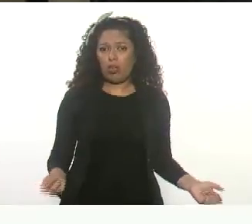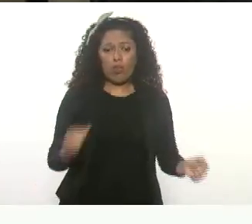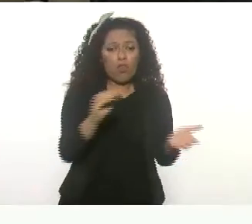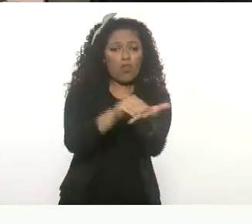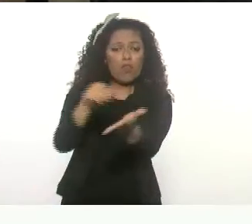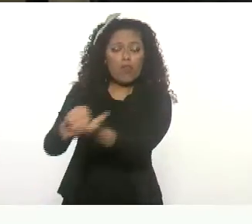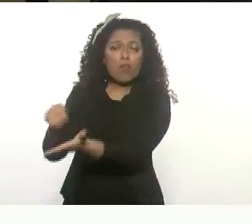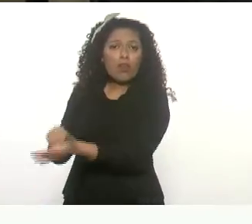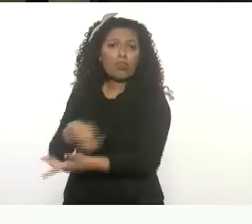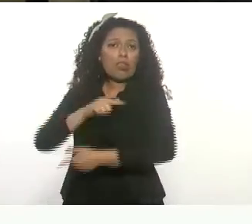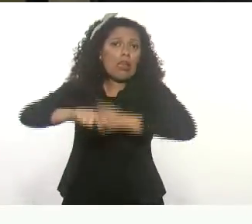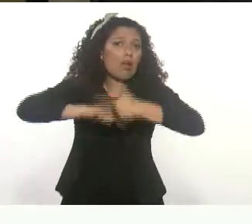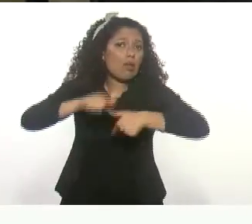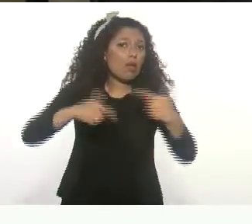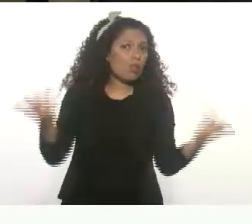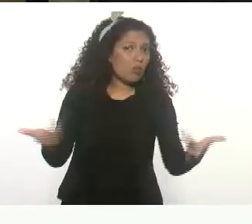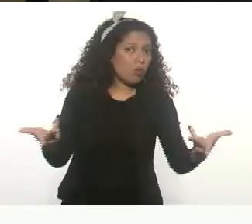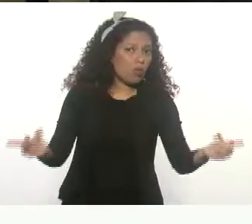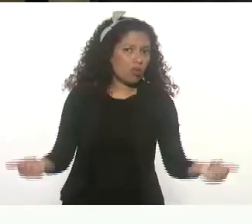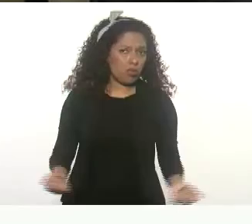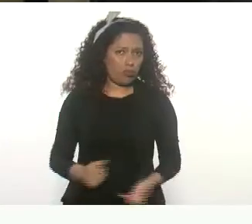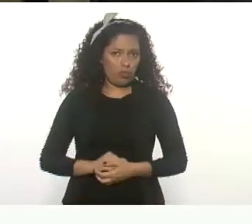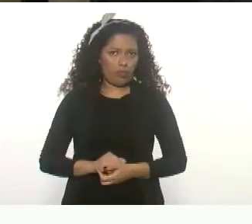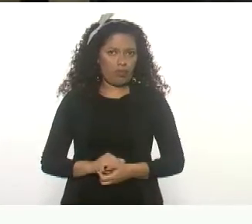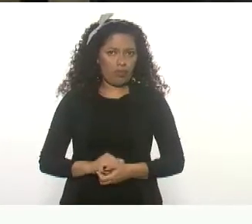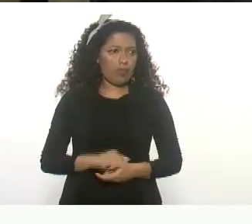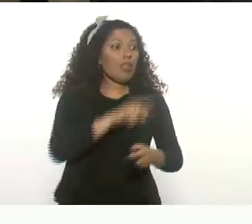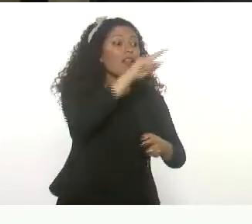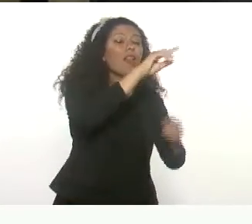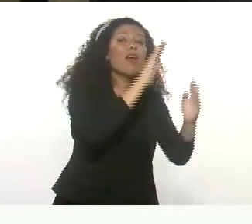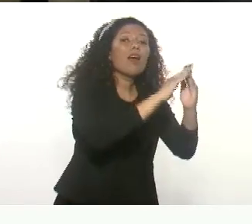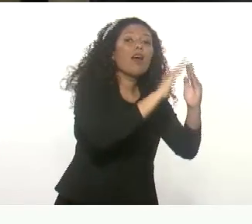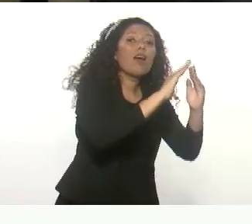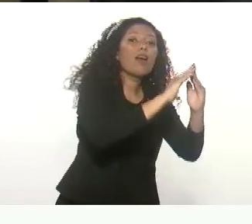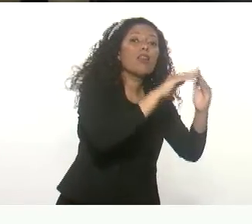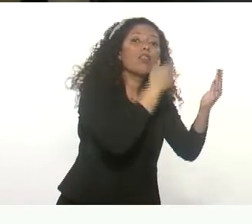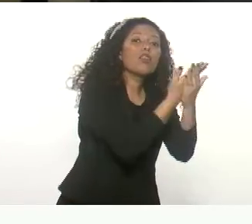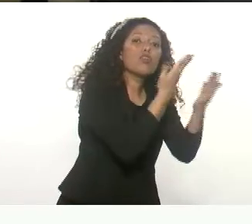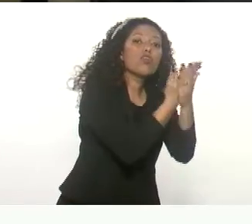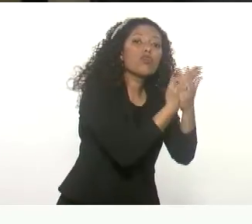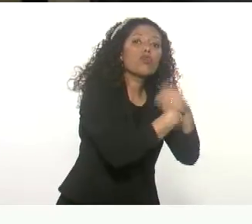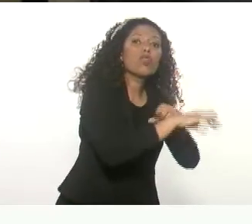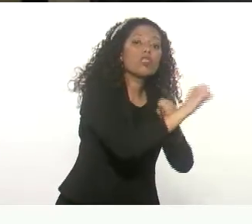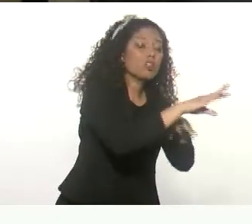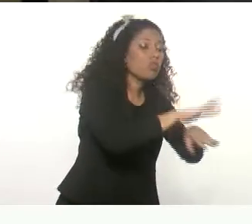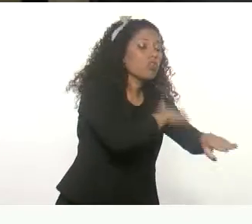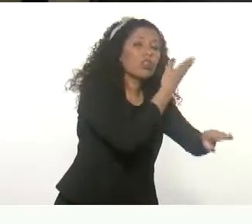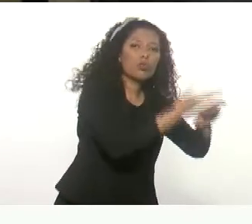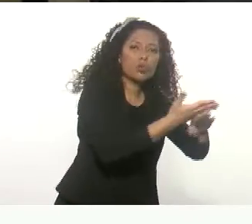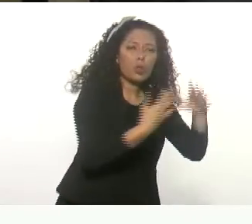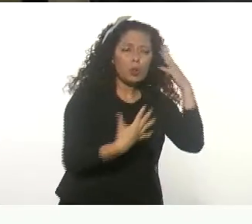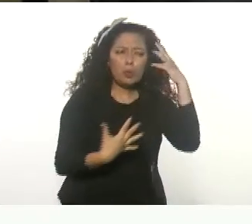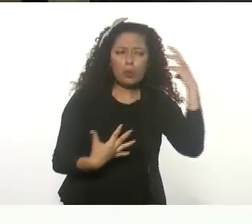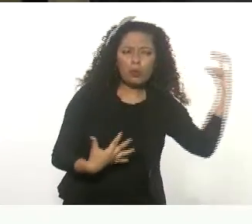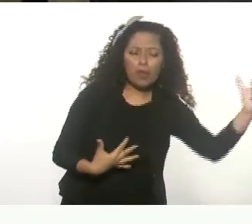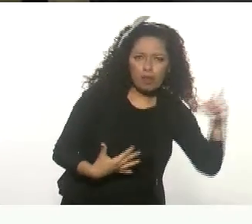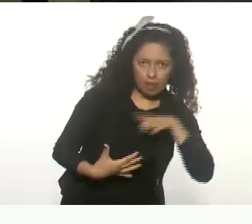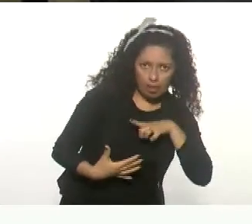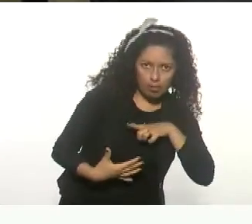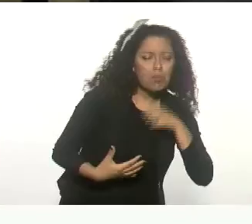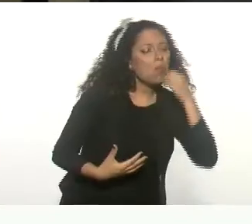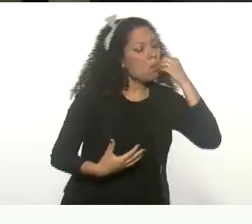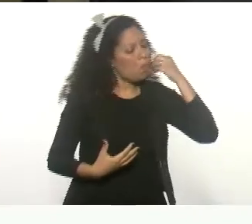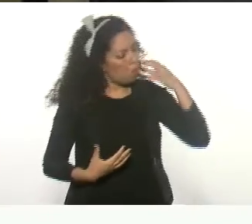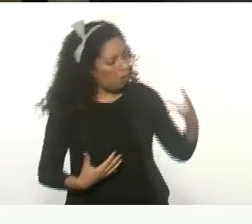está vivendo hoje. Então, assim, vai ter atrativo para os jovens? Claro que a gente tem que pensar nisso. Mas mais do que atrativo, é um